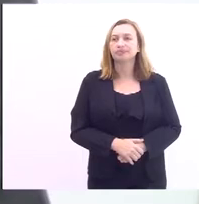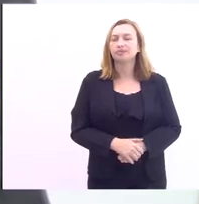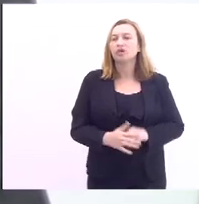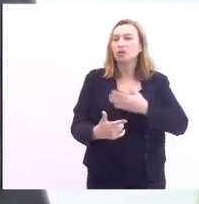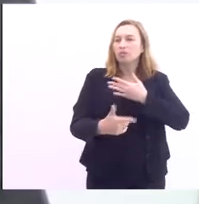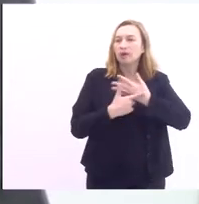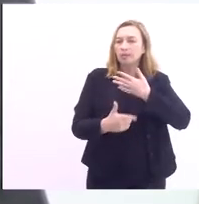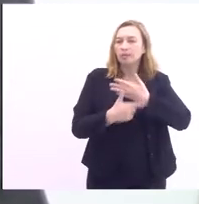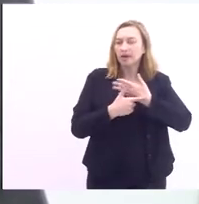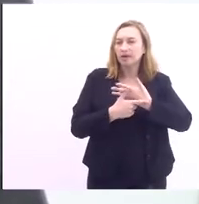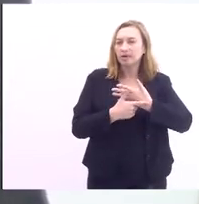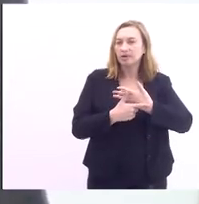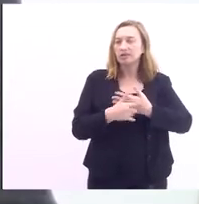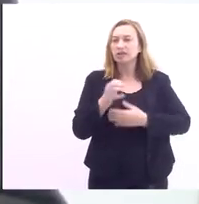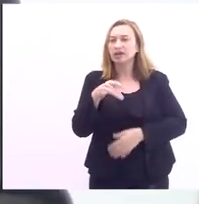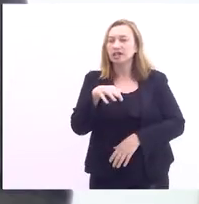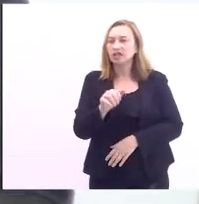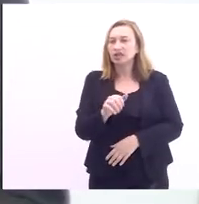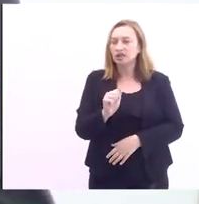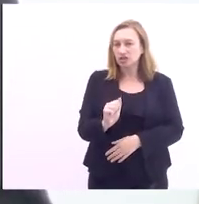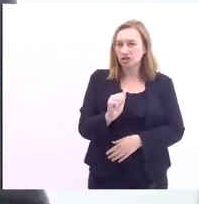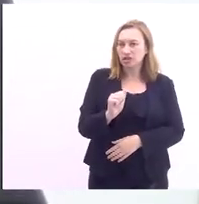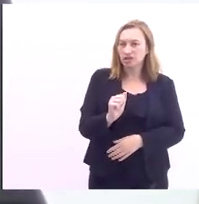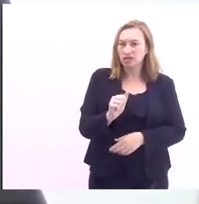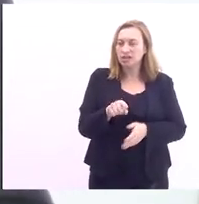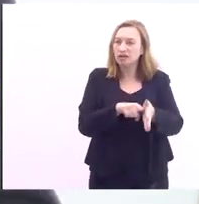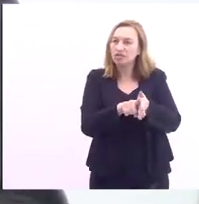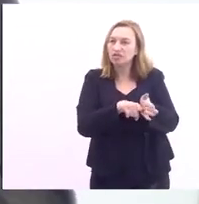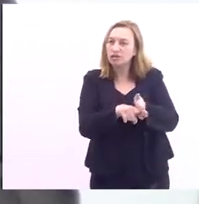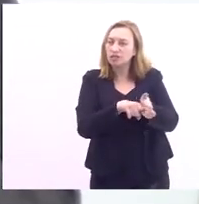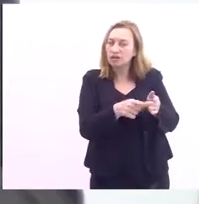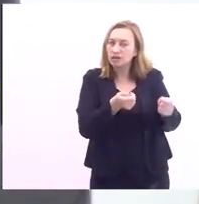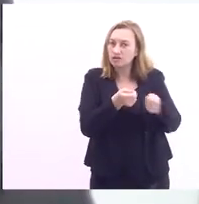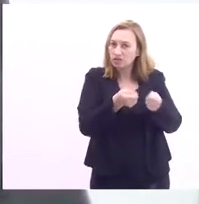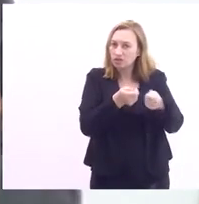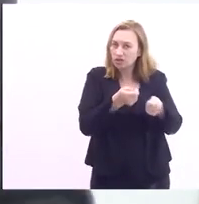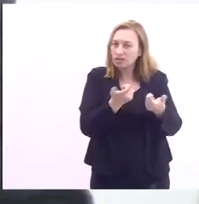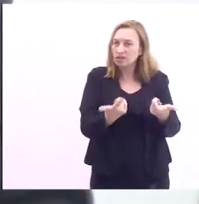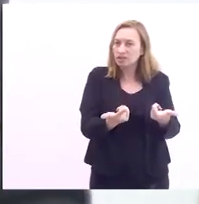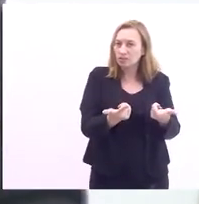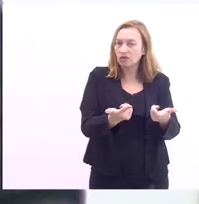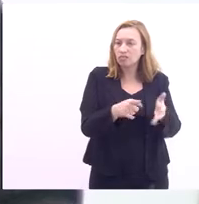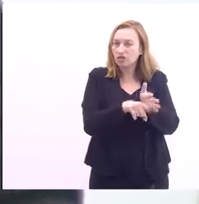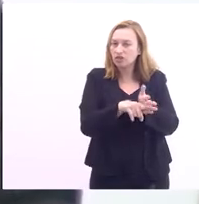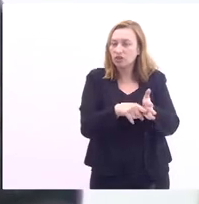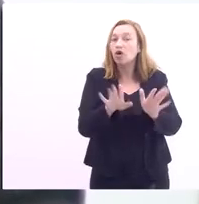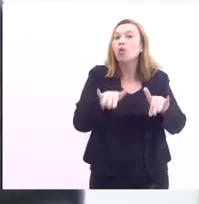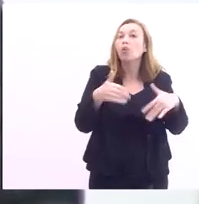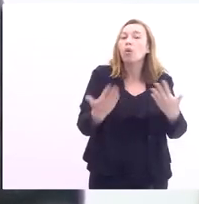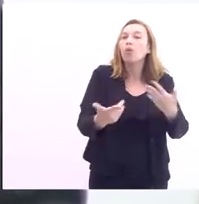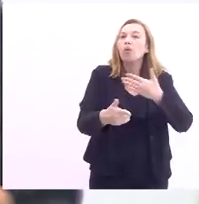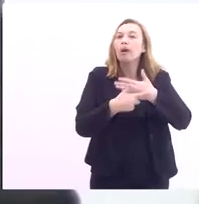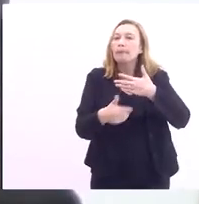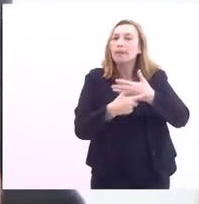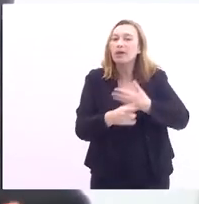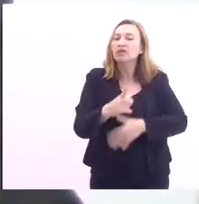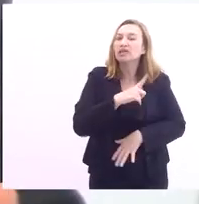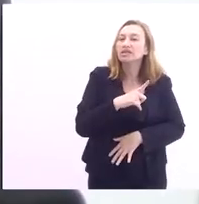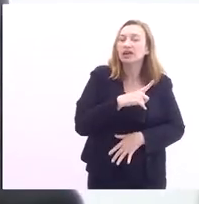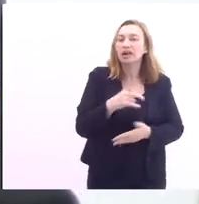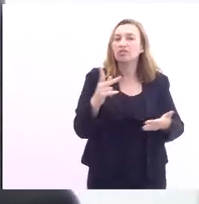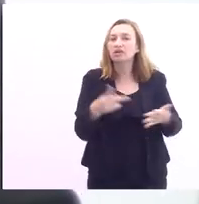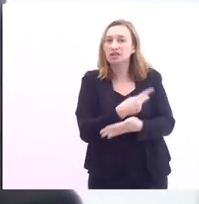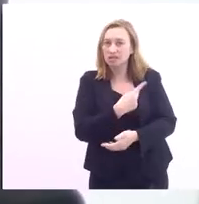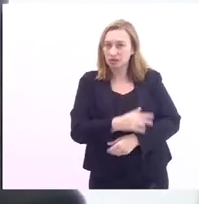da Agência Nacional de Energia Elétrica na fiscalização. Quer dizer, qual a atuação que tem acontecido